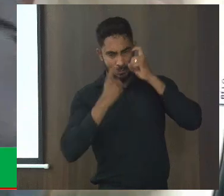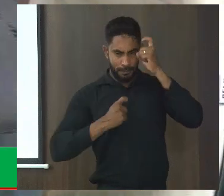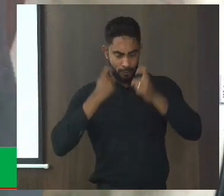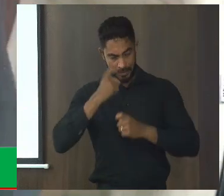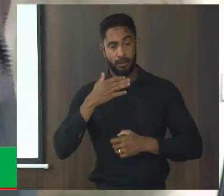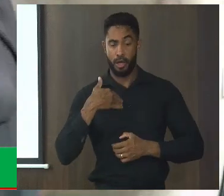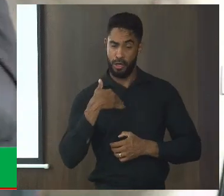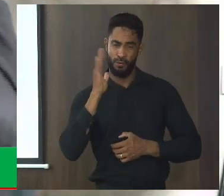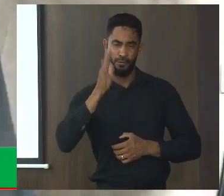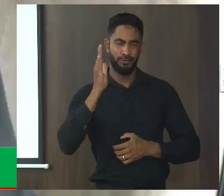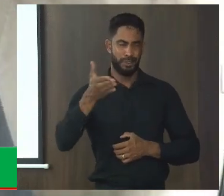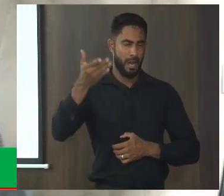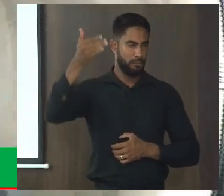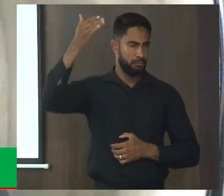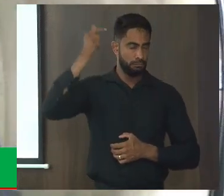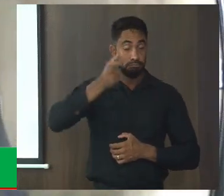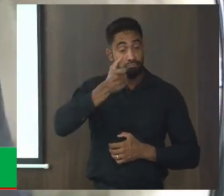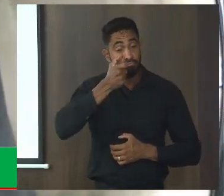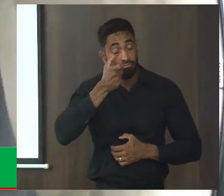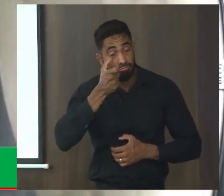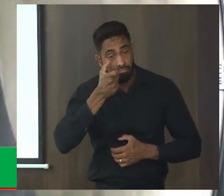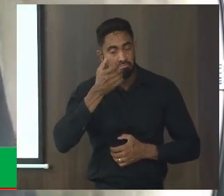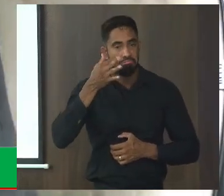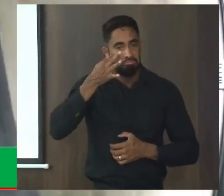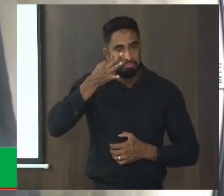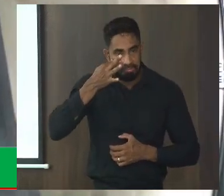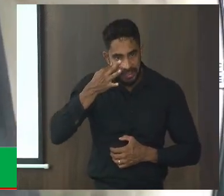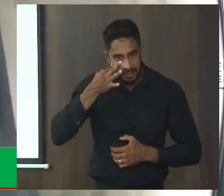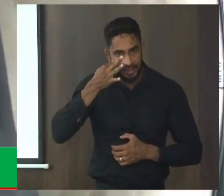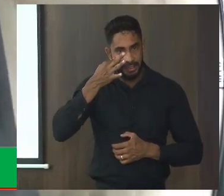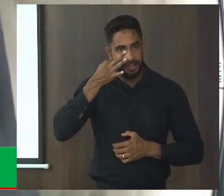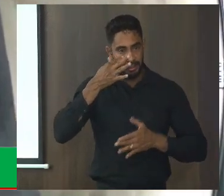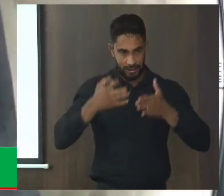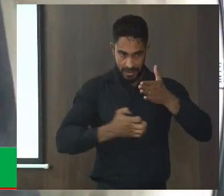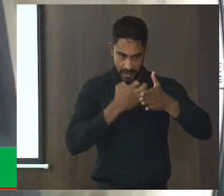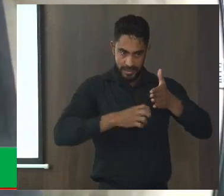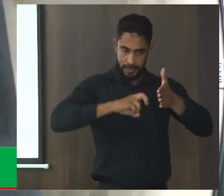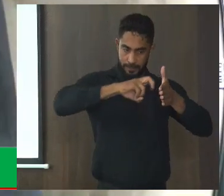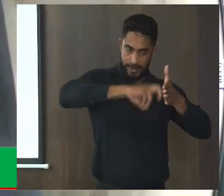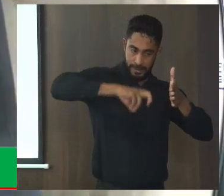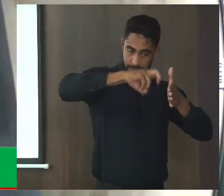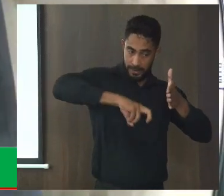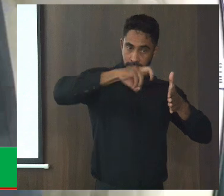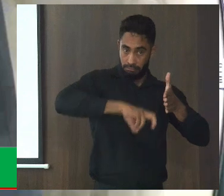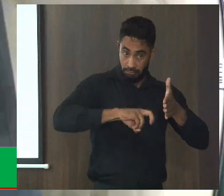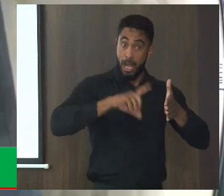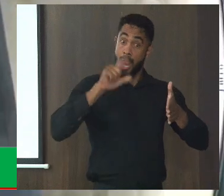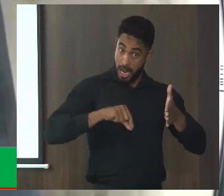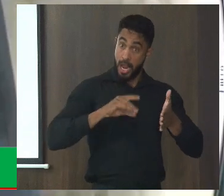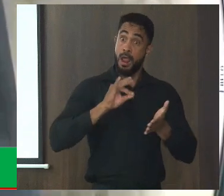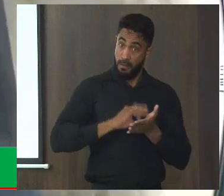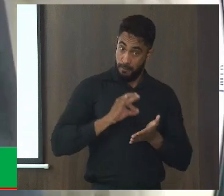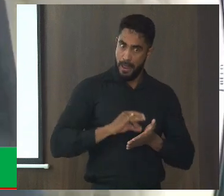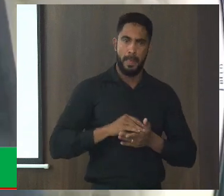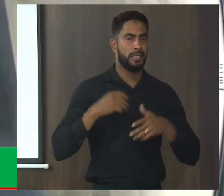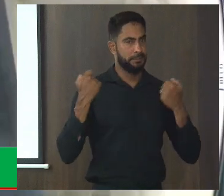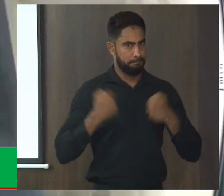estive presente por várias vezes nessa mineradora. É algo que realmente temos que preocupar, sim,